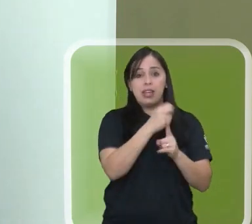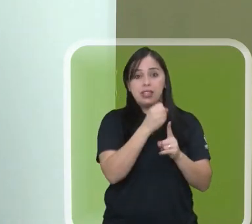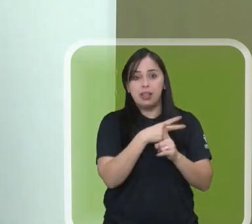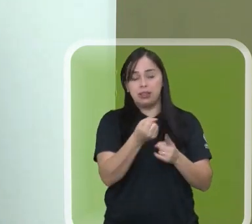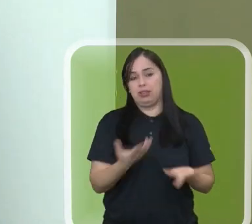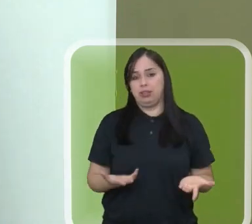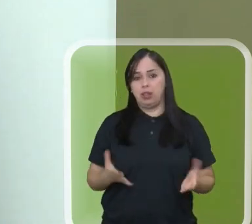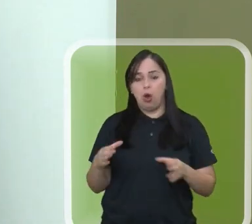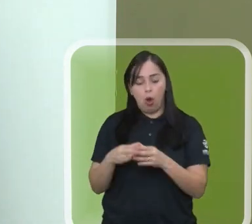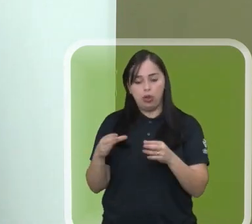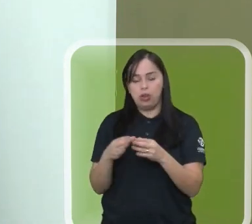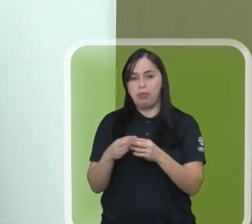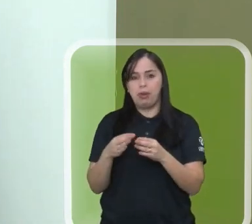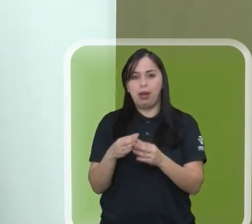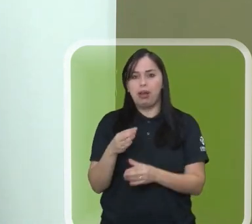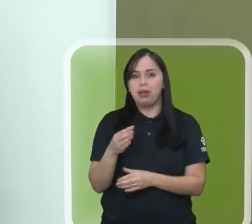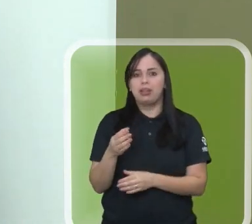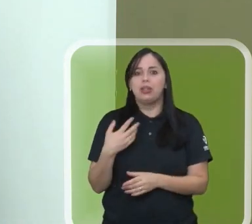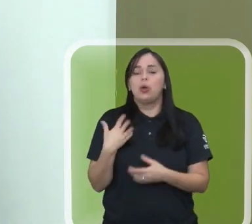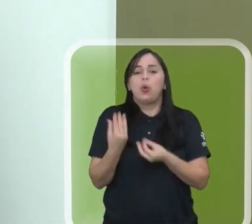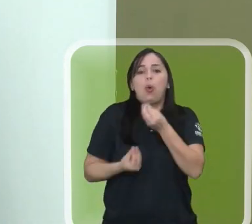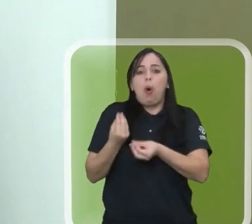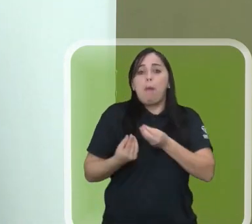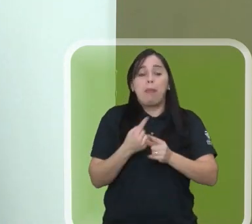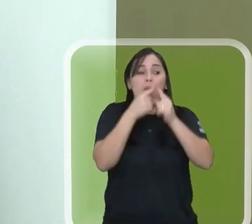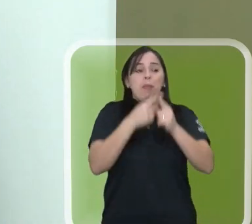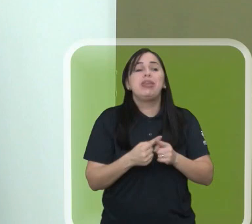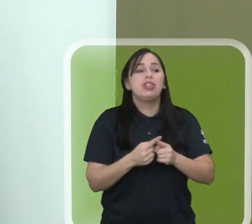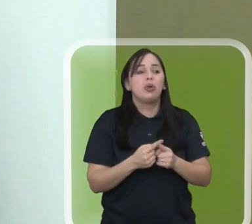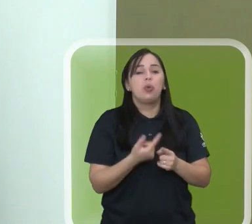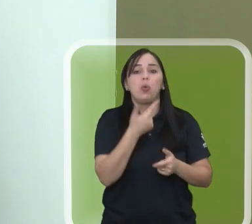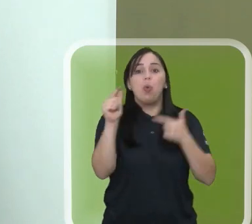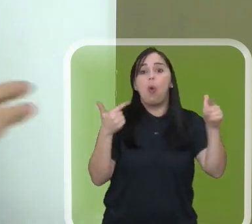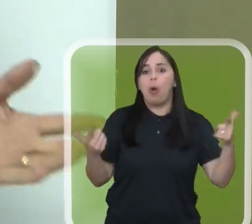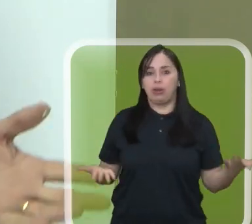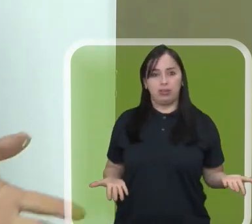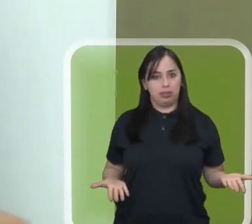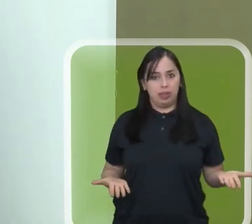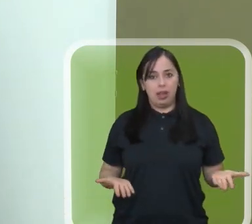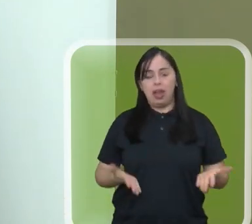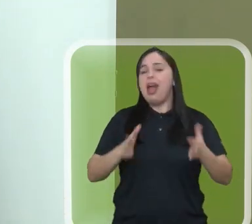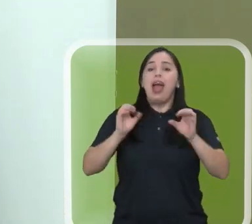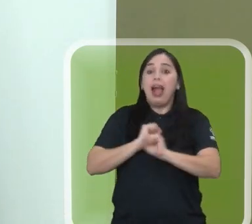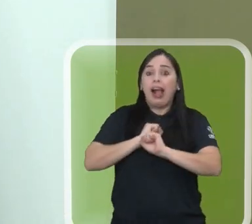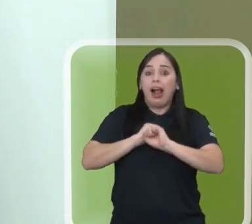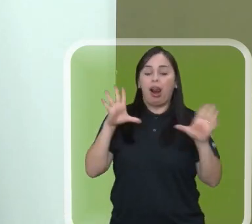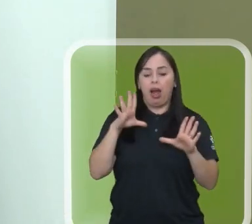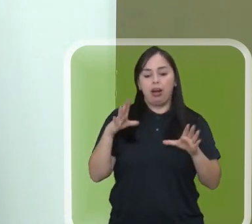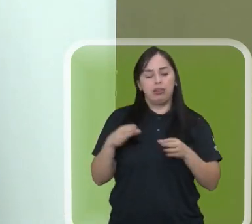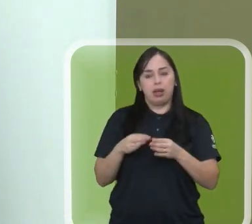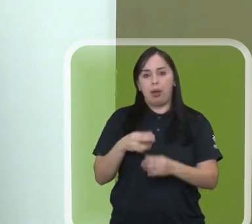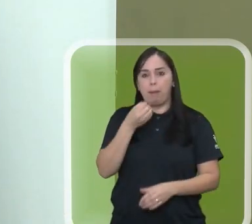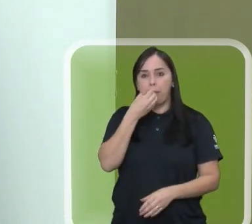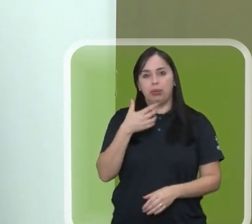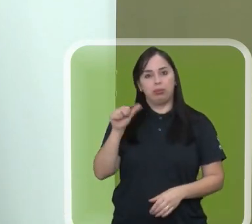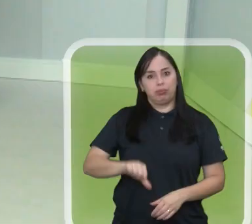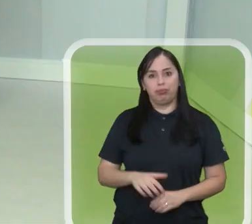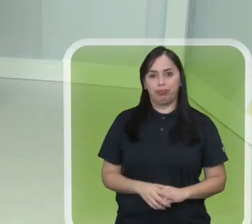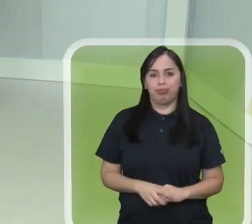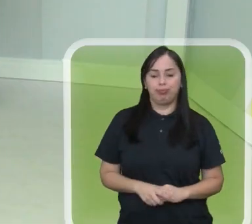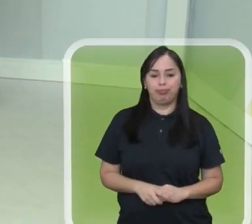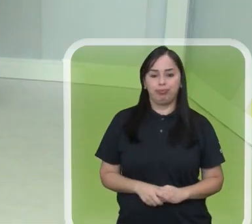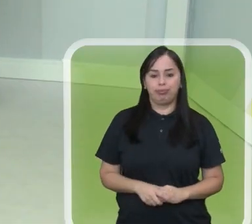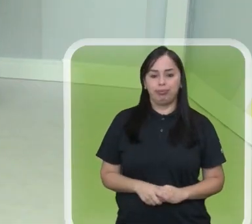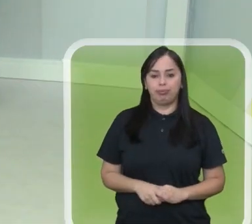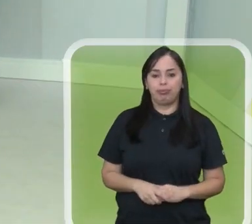perna, eu diria, mais time para poder competir com os demais no quadrangular. Isso ficou nítido e por isso o time então foi eliminado. Ô, Matheus, coloca